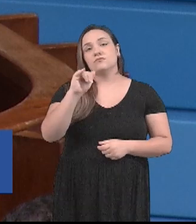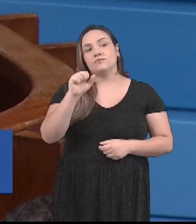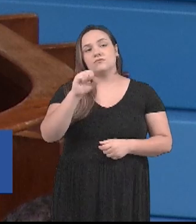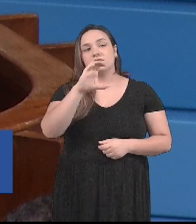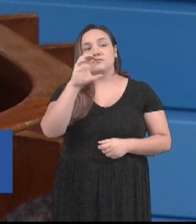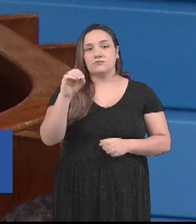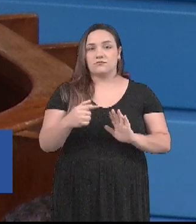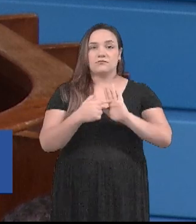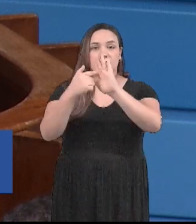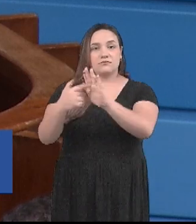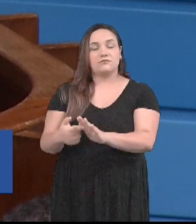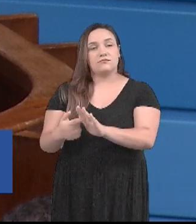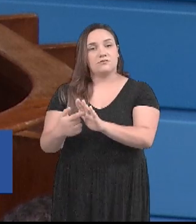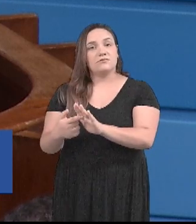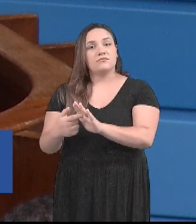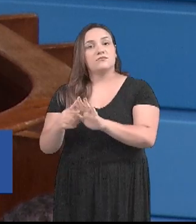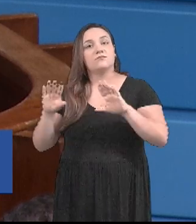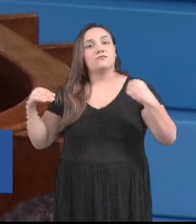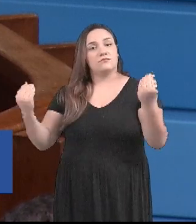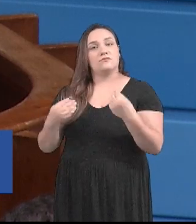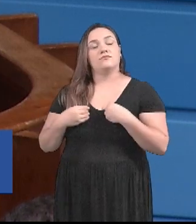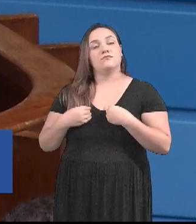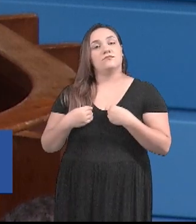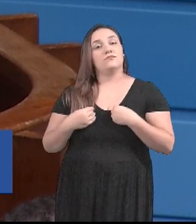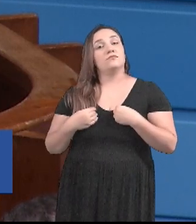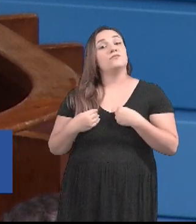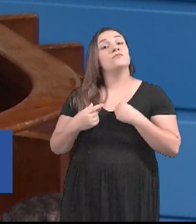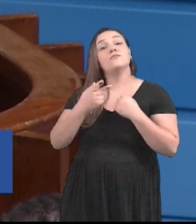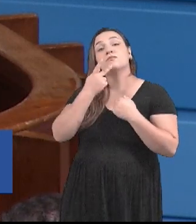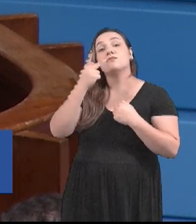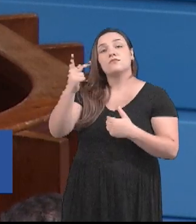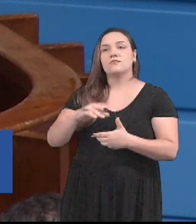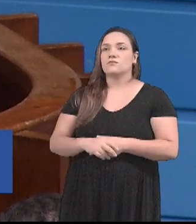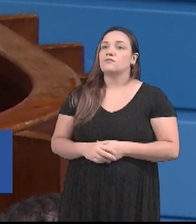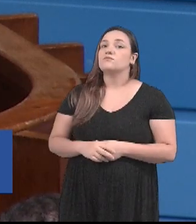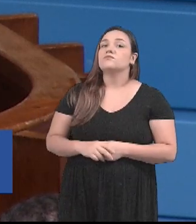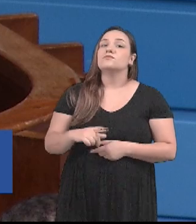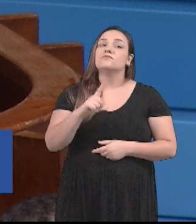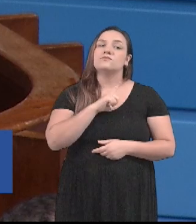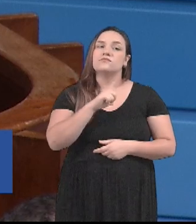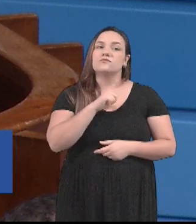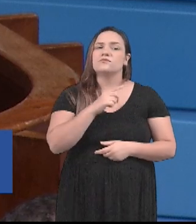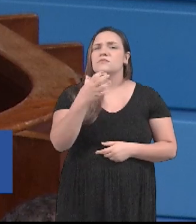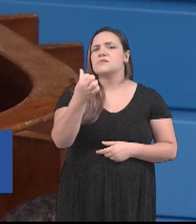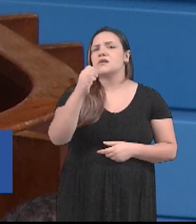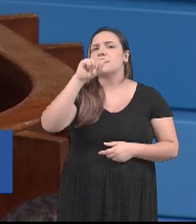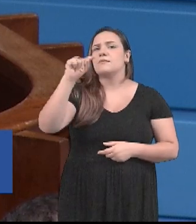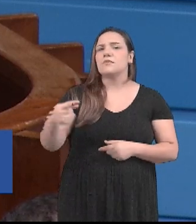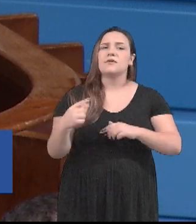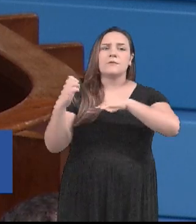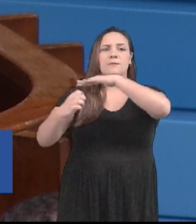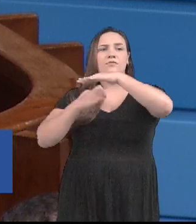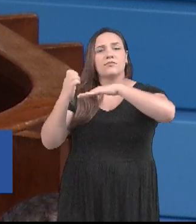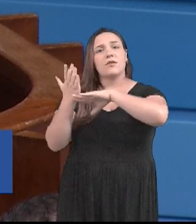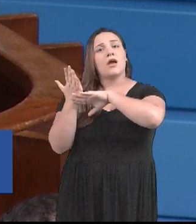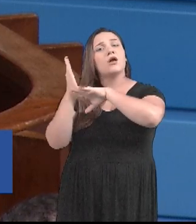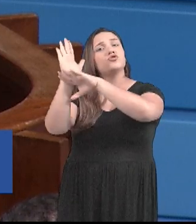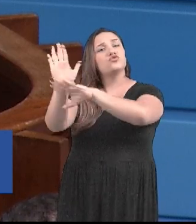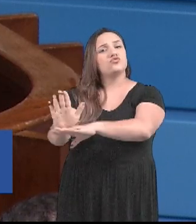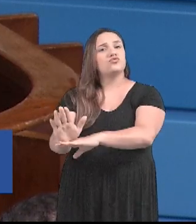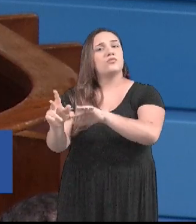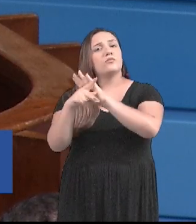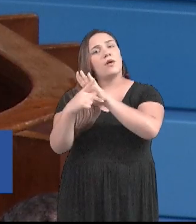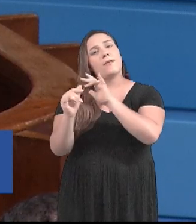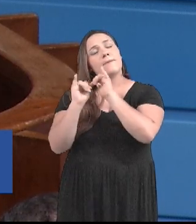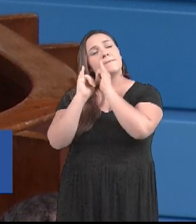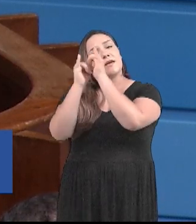senhor desembargador Sérgio Martins a informação de que 6 mil empresas foram beneficiadas pela